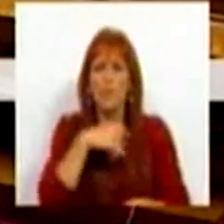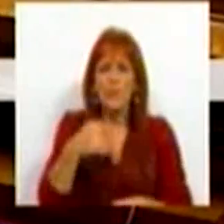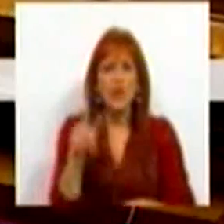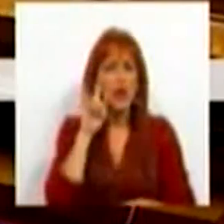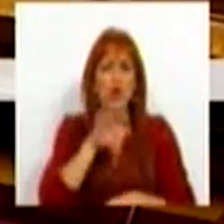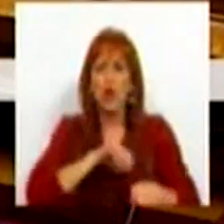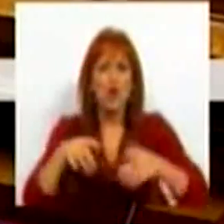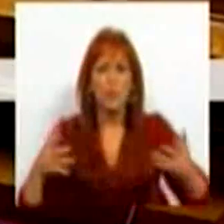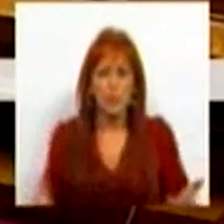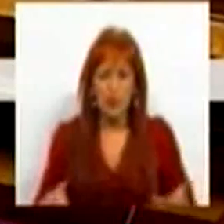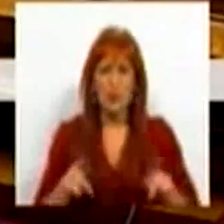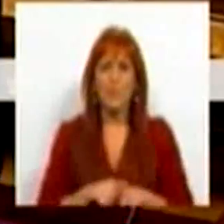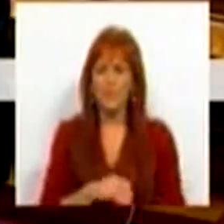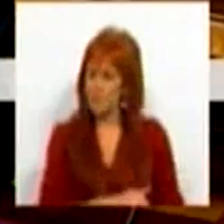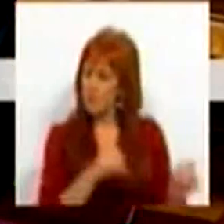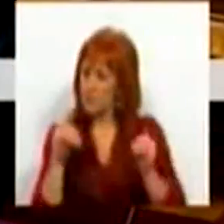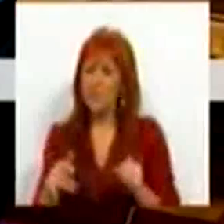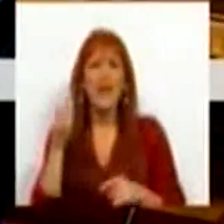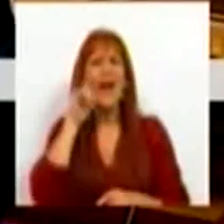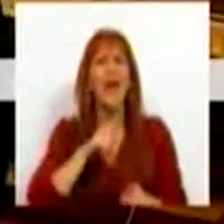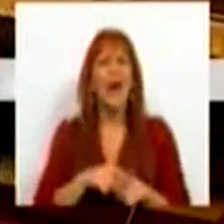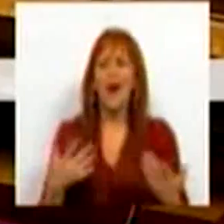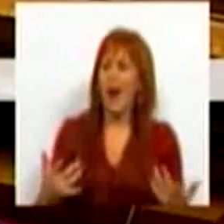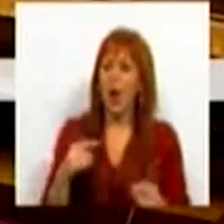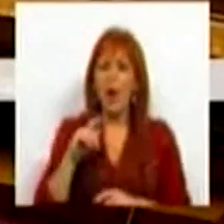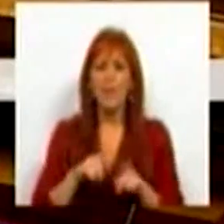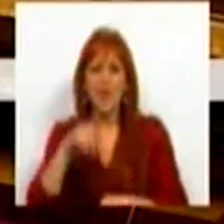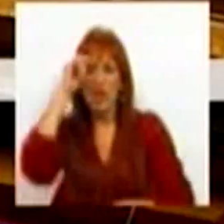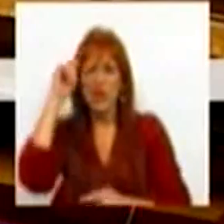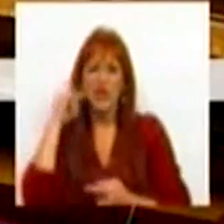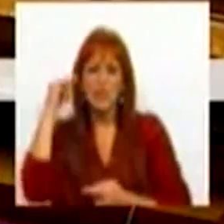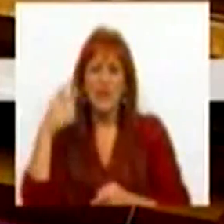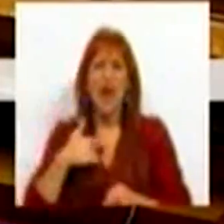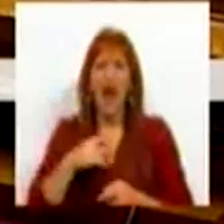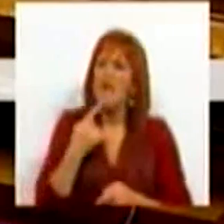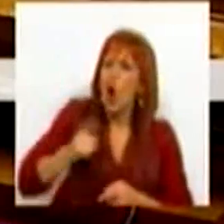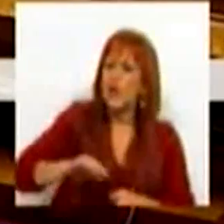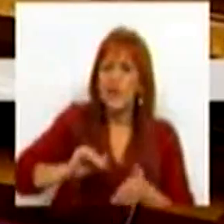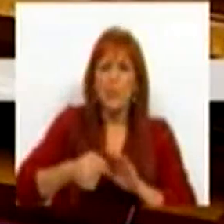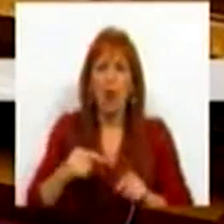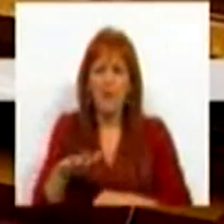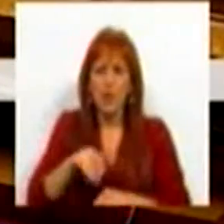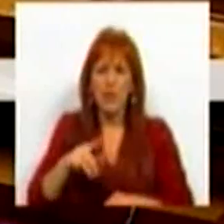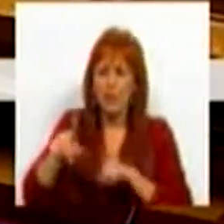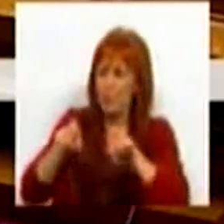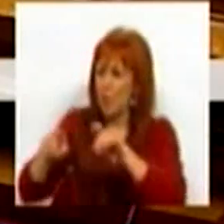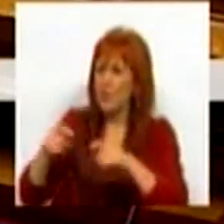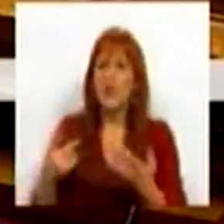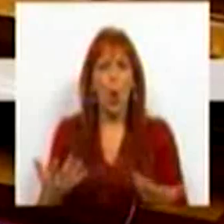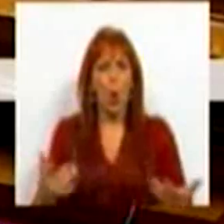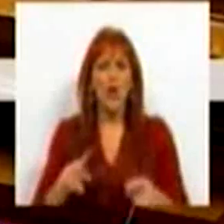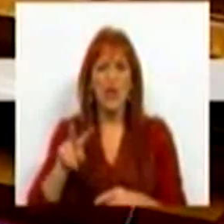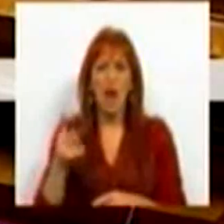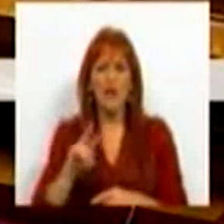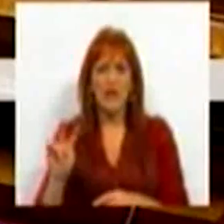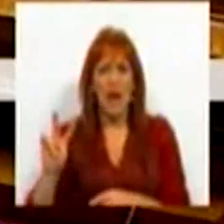Presidente, senhoras e senhores deputados, por outro lado, quem se encontra a frequentar a especialidade e quiser repetir a prova nacional de seriação tem hoje